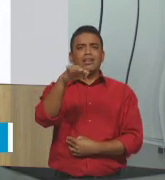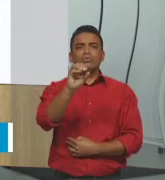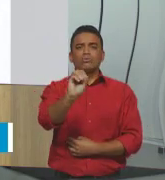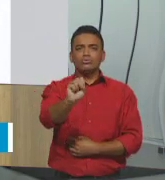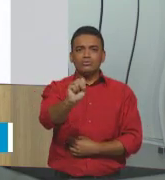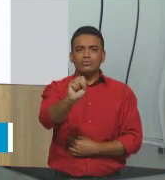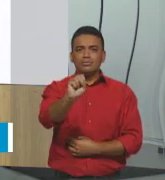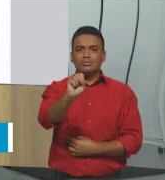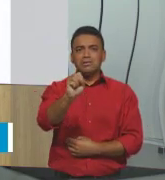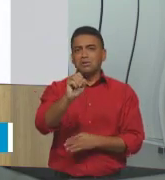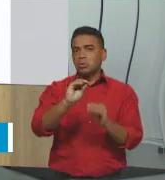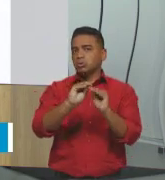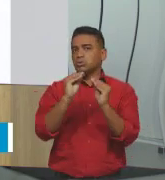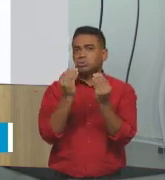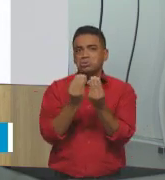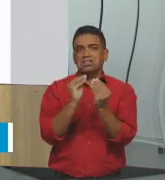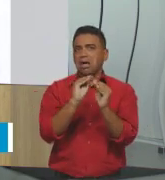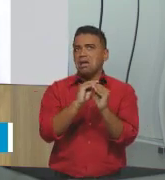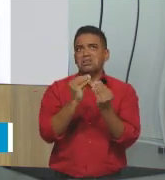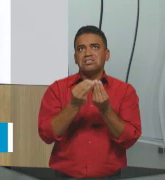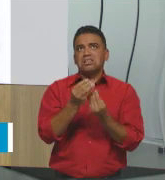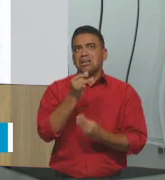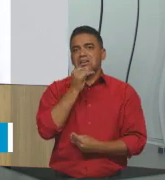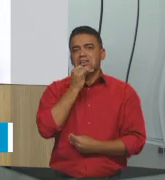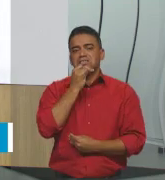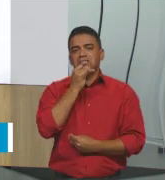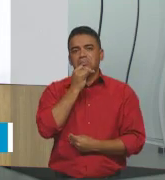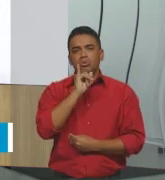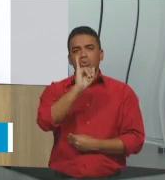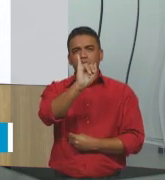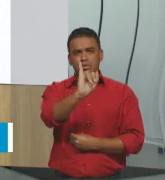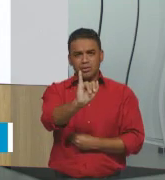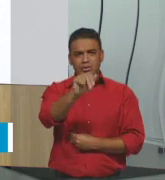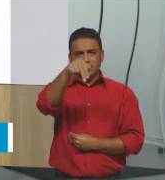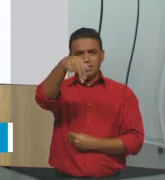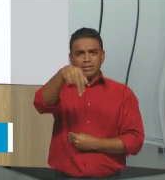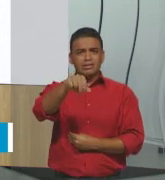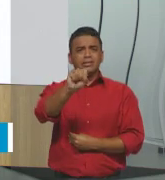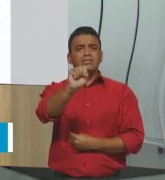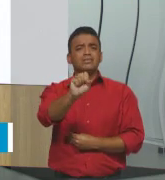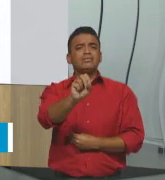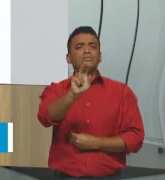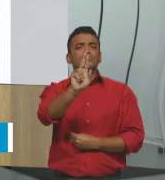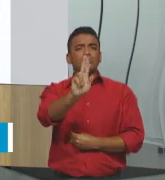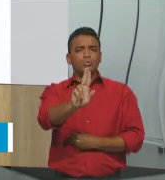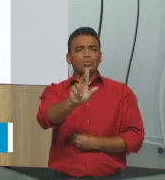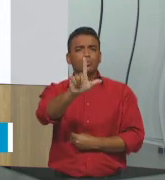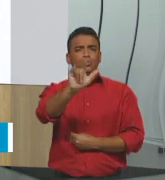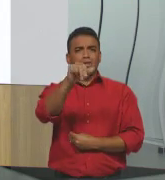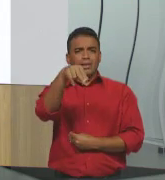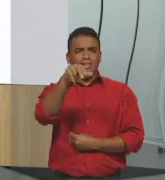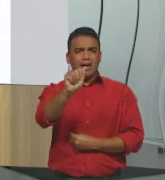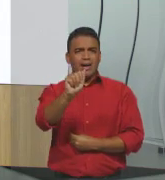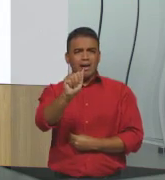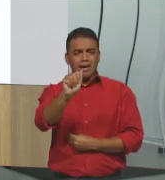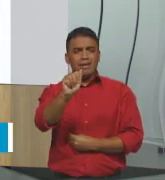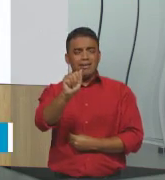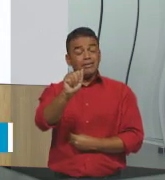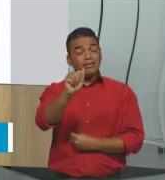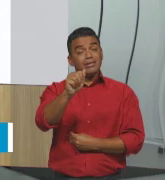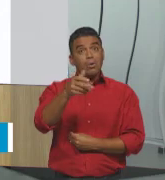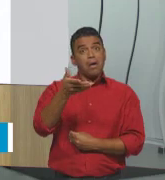úteis para os seres humanos. Por exemplo, o caso da insulina, que eu cheguei a comentar na última aula, que a insulina, que